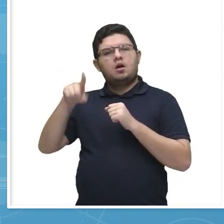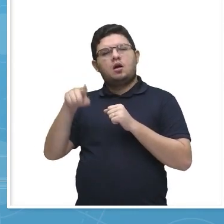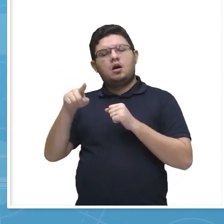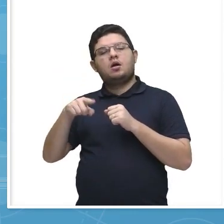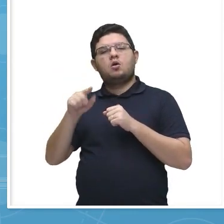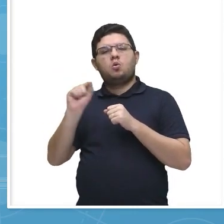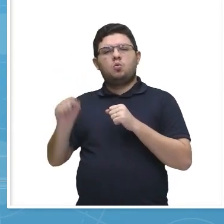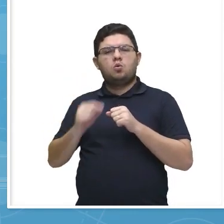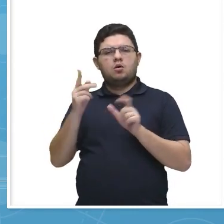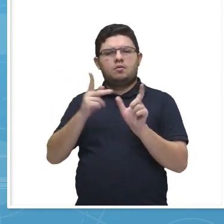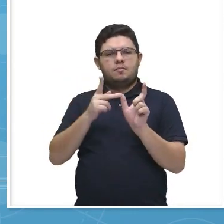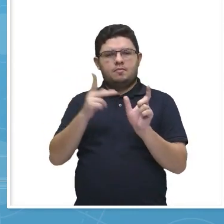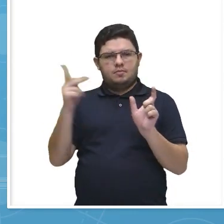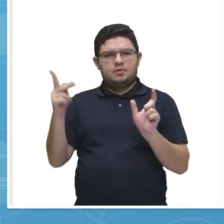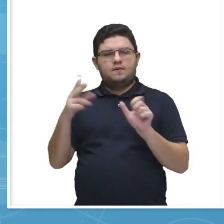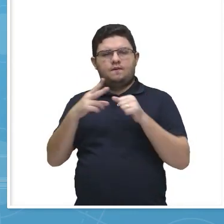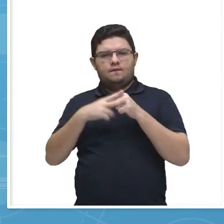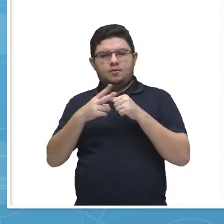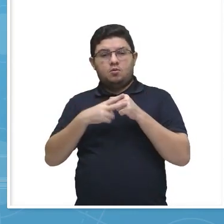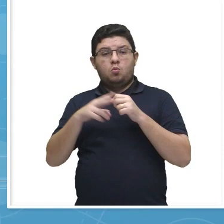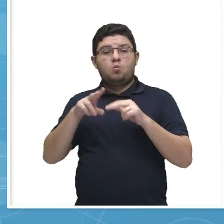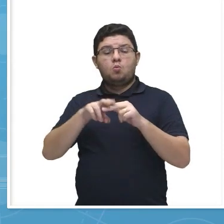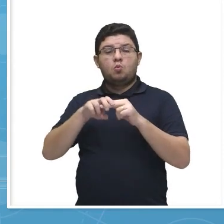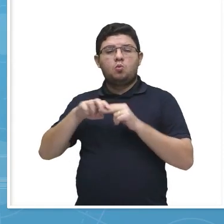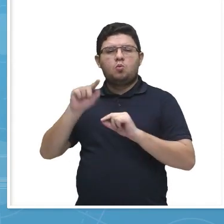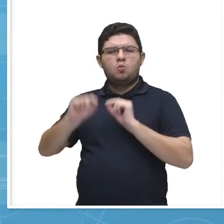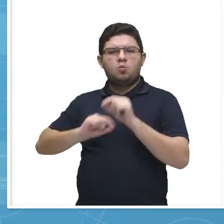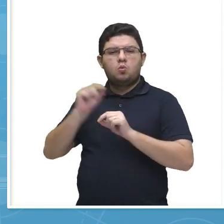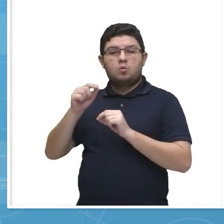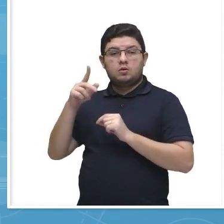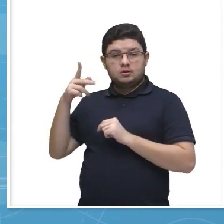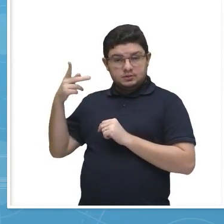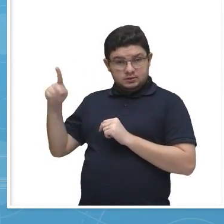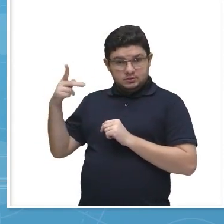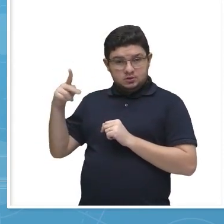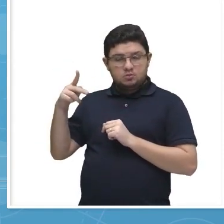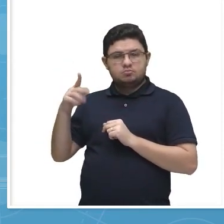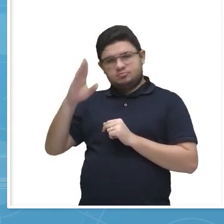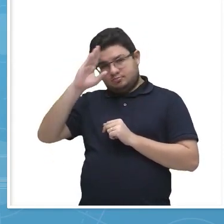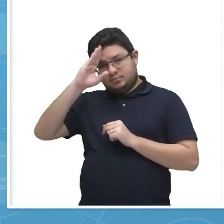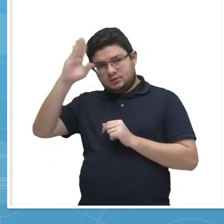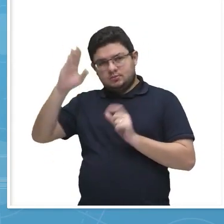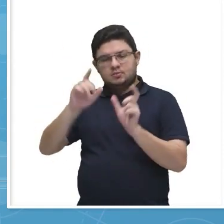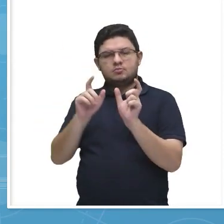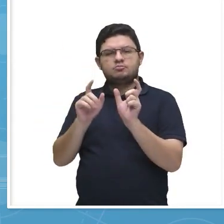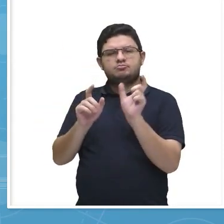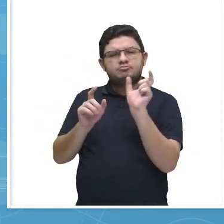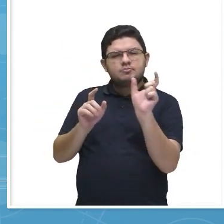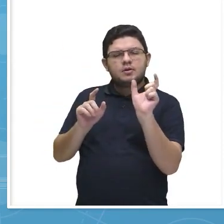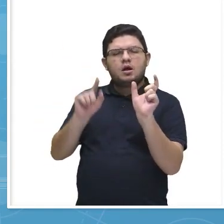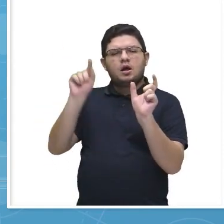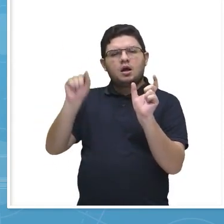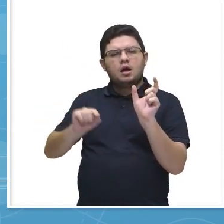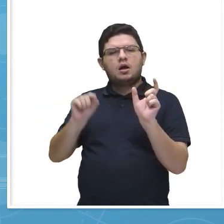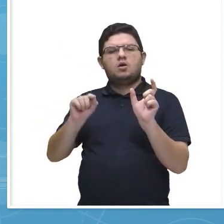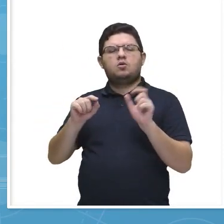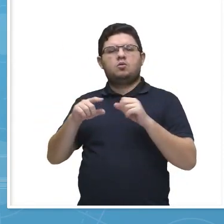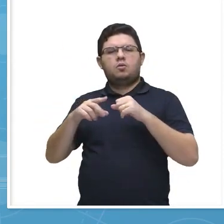verbal. Por quê? Porque o núcleo dele, a palavra fundamental, é o verbo desarmar, que é um